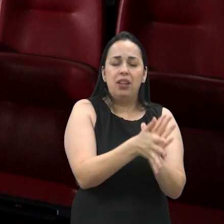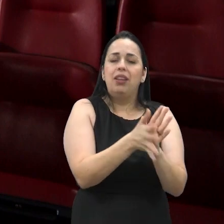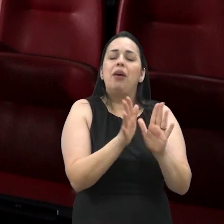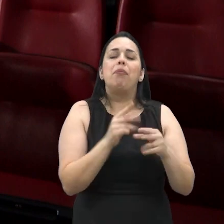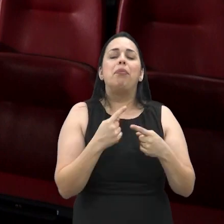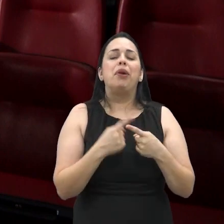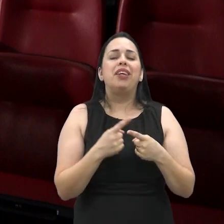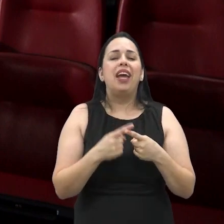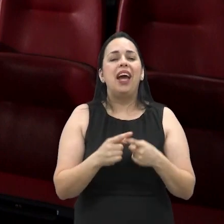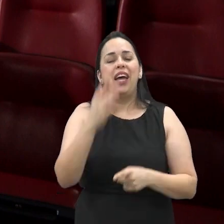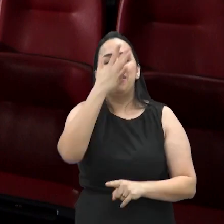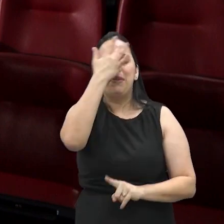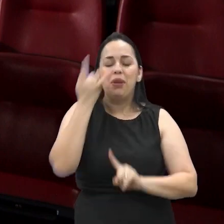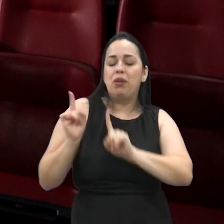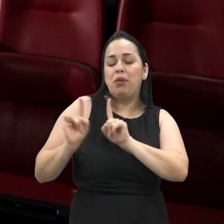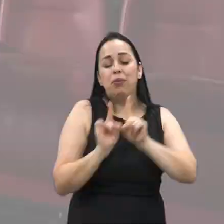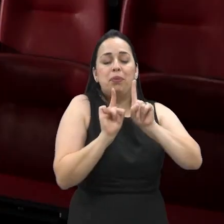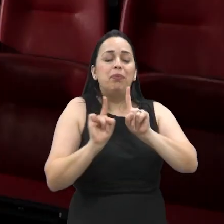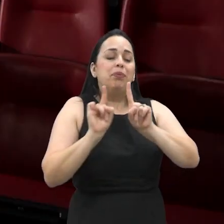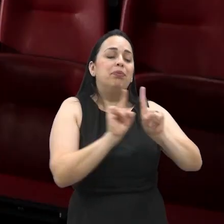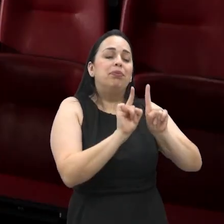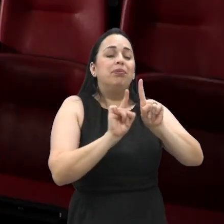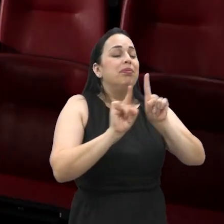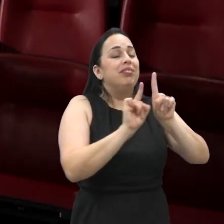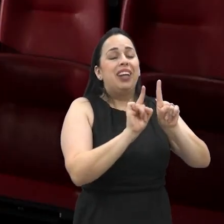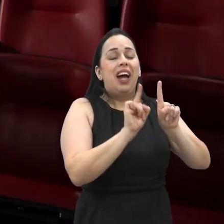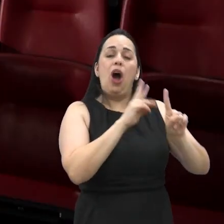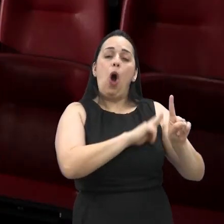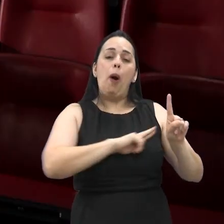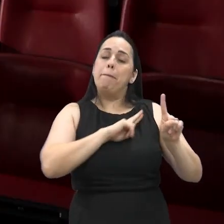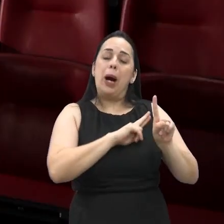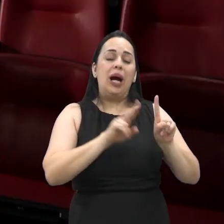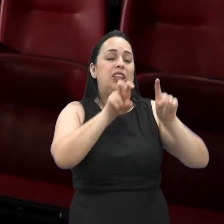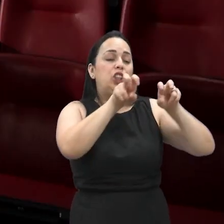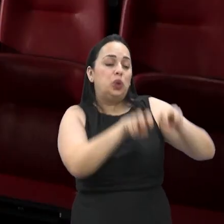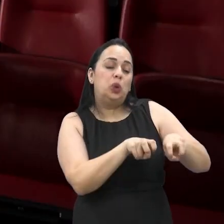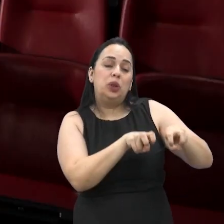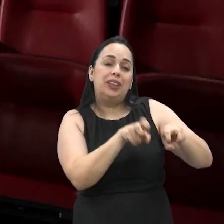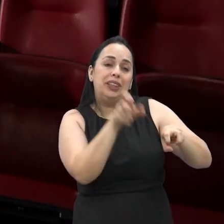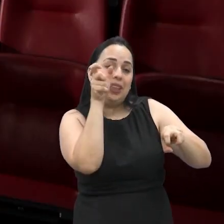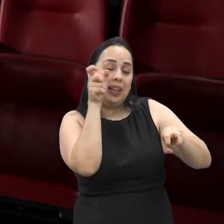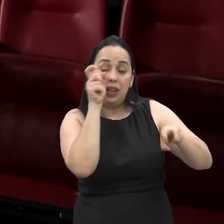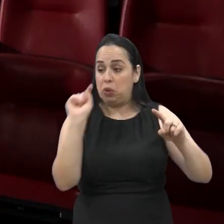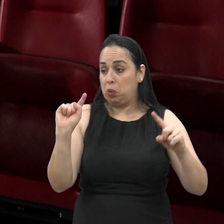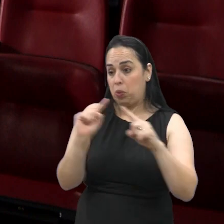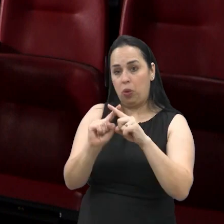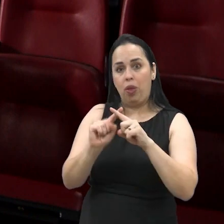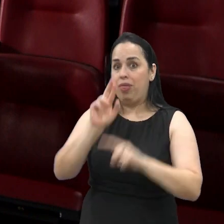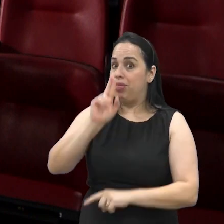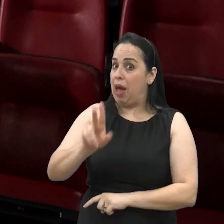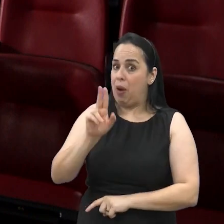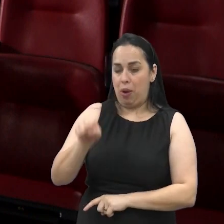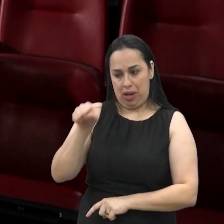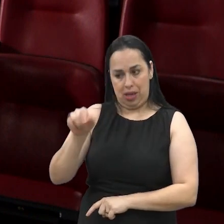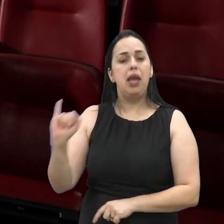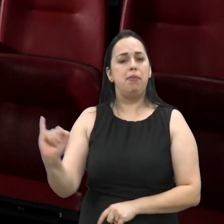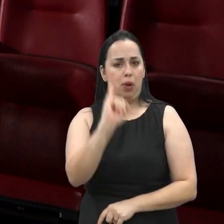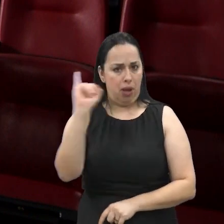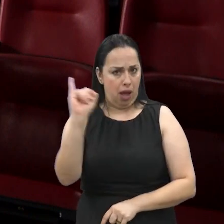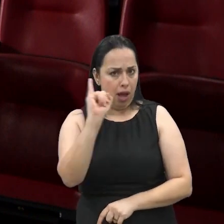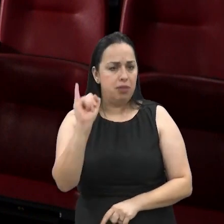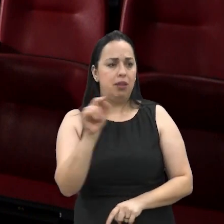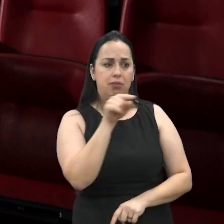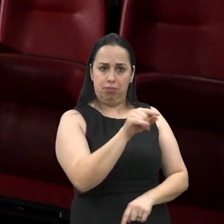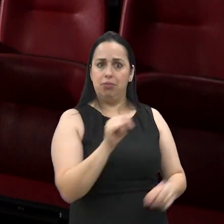existe um romantismo, é gostoso. Não é uma concorrência, assim, a gente não tem essa concorrência, o streaming tem a sua